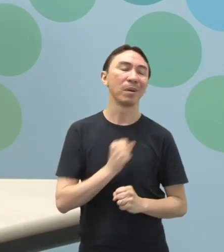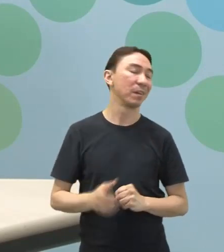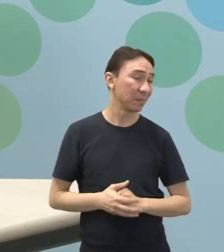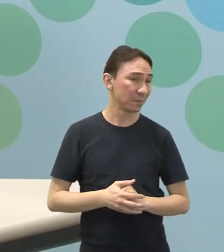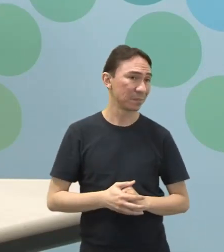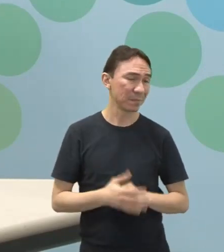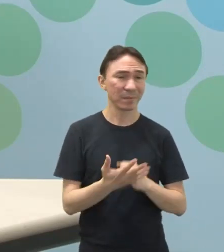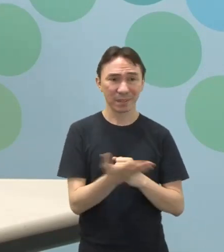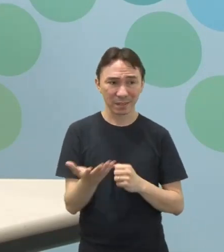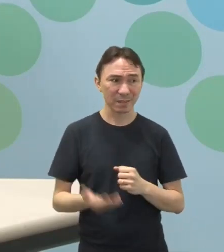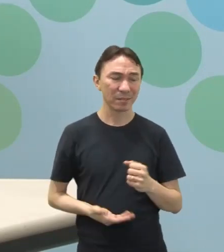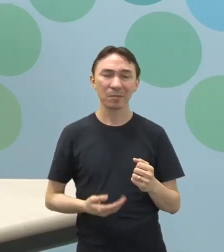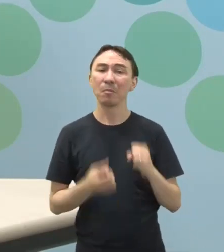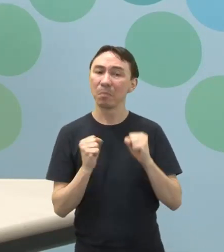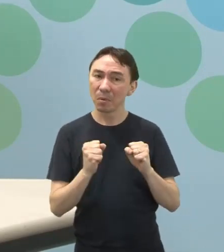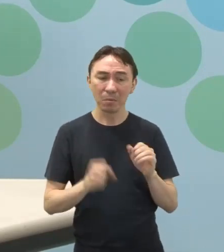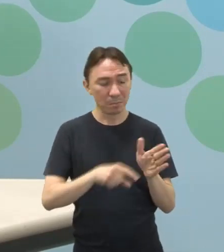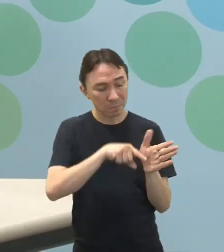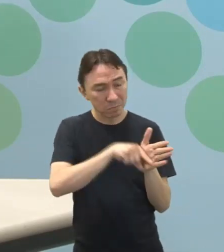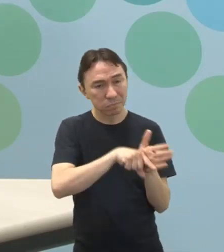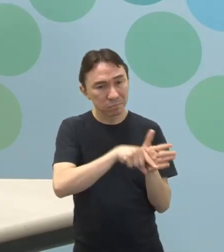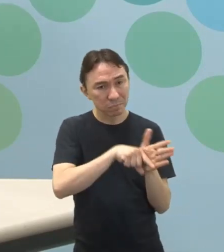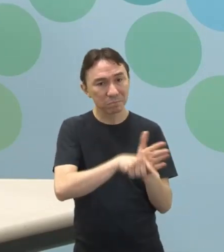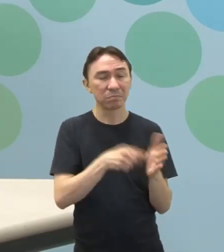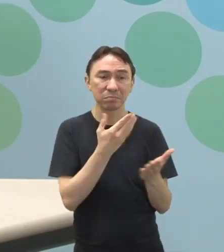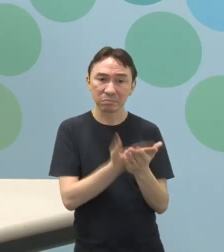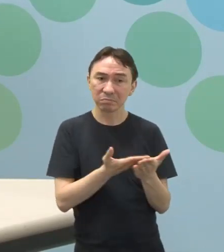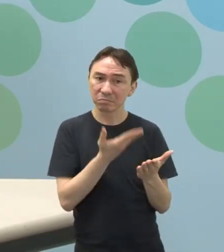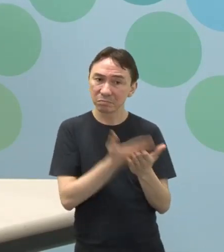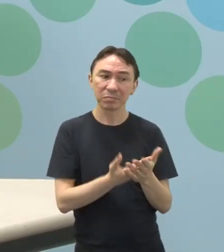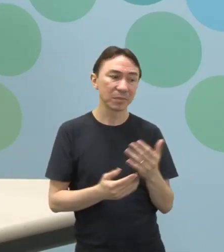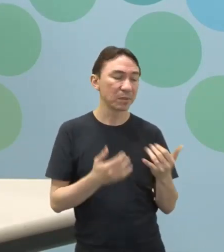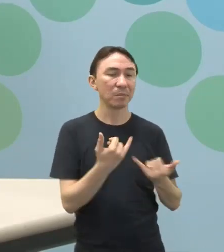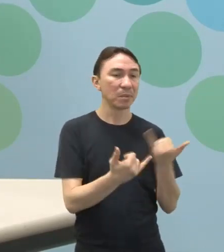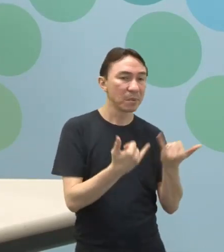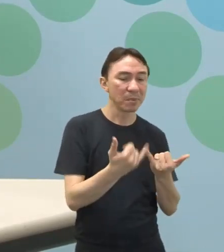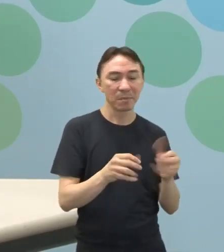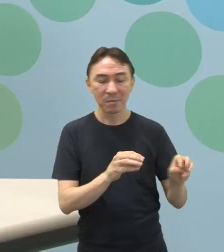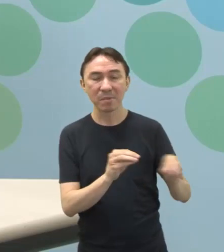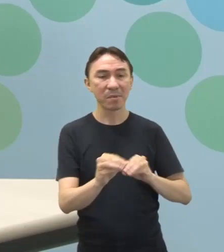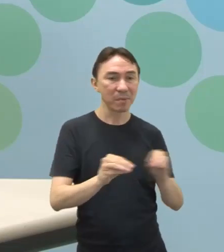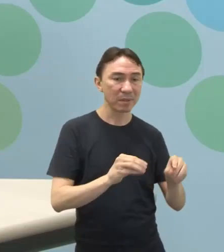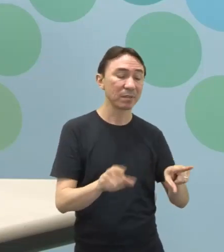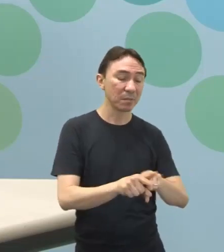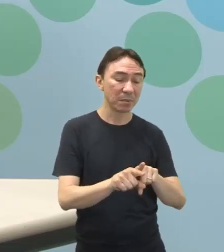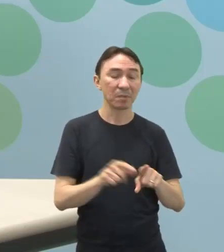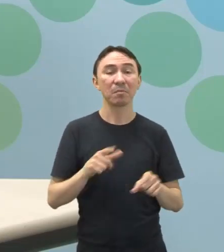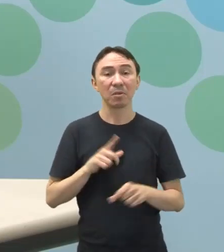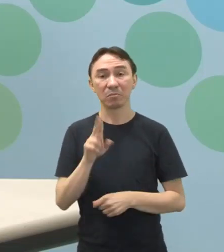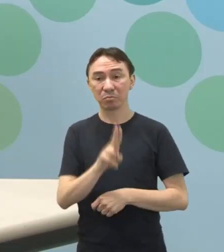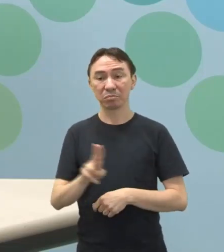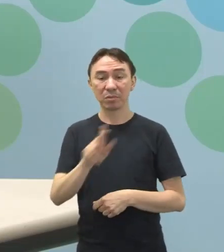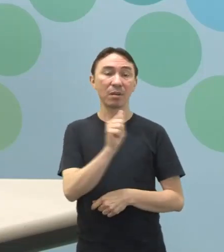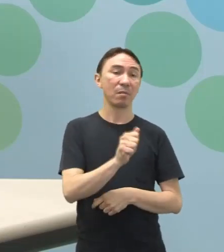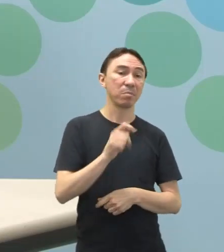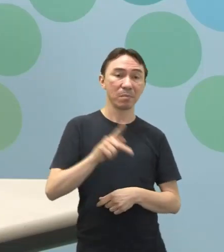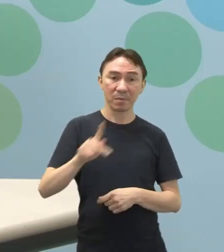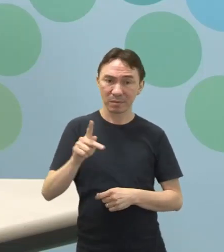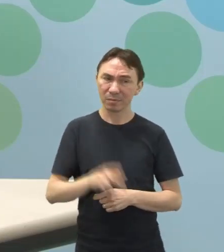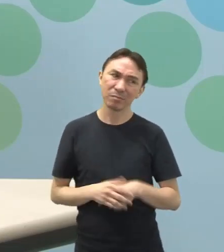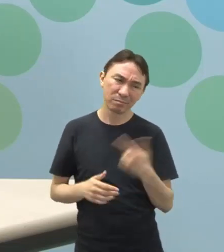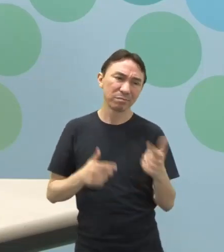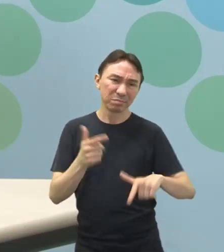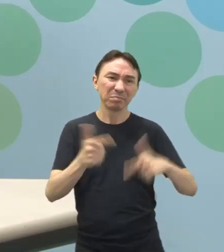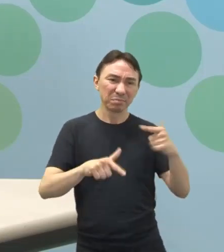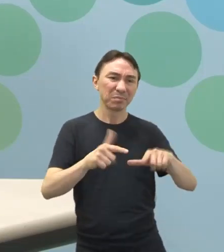pesquisa e dos jogos a utilização de aplicativos e outros outros jogos né então nós agradecemos aí as